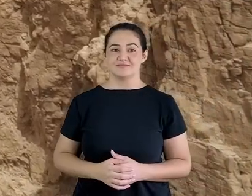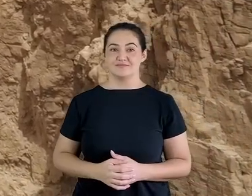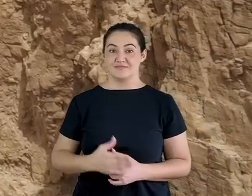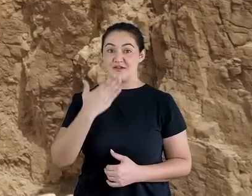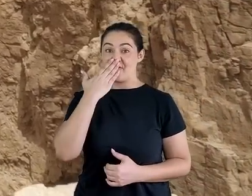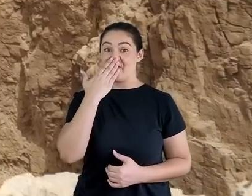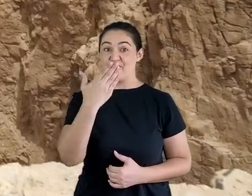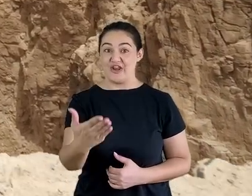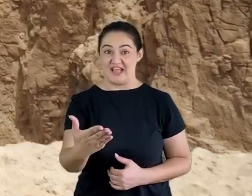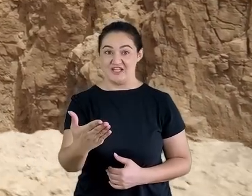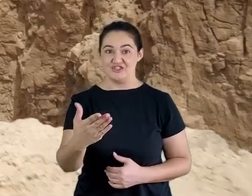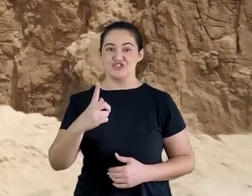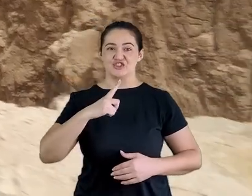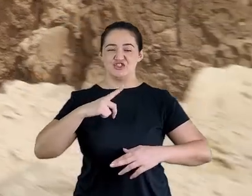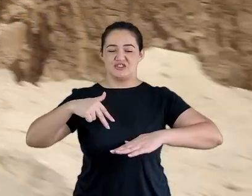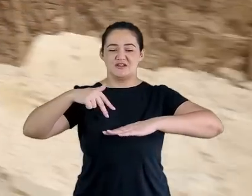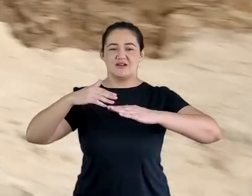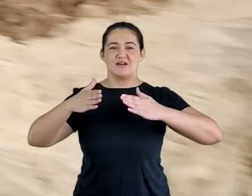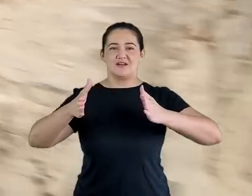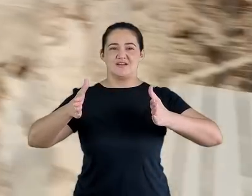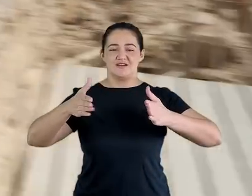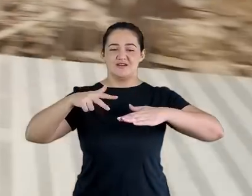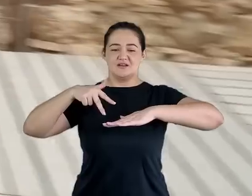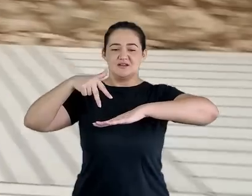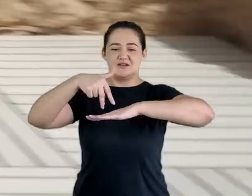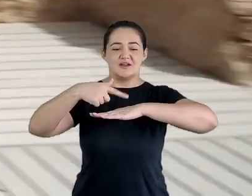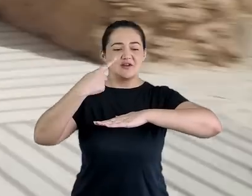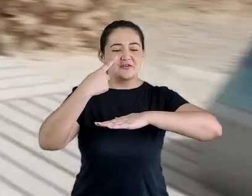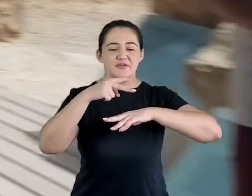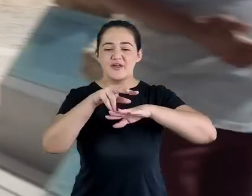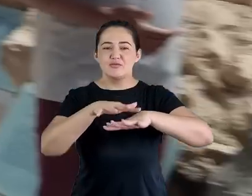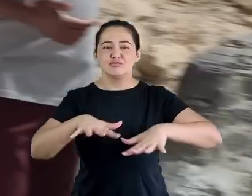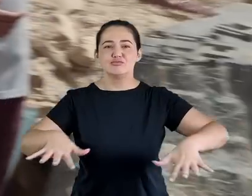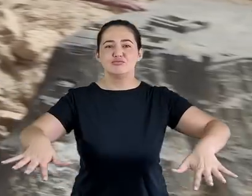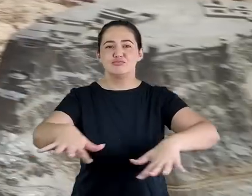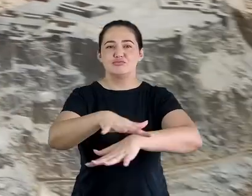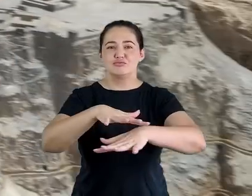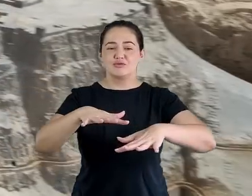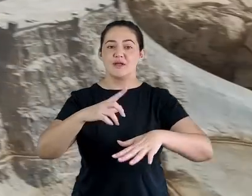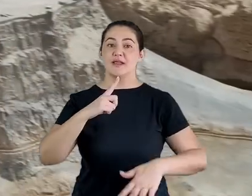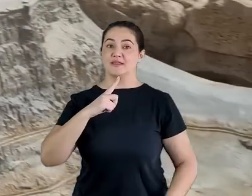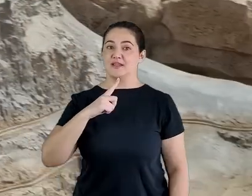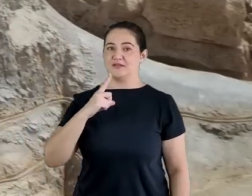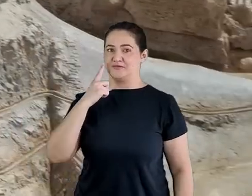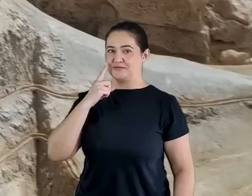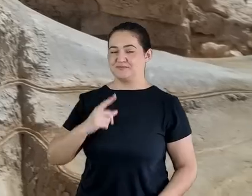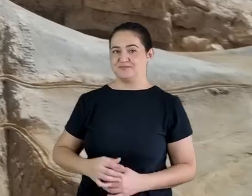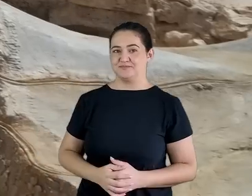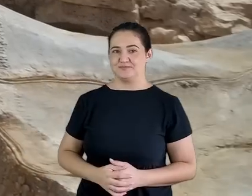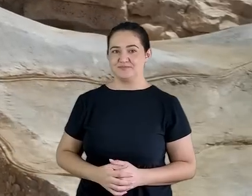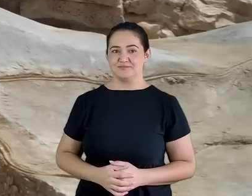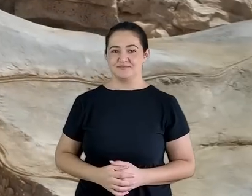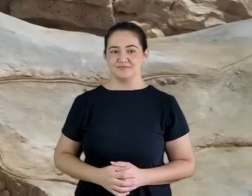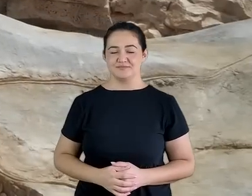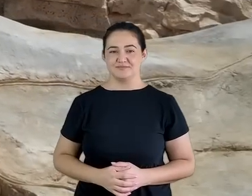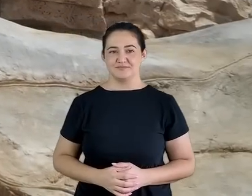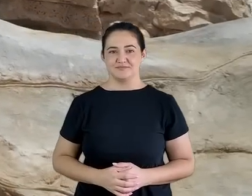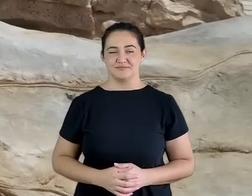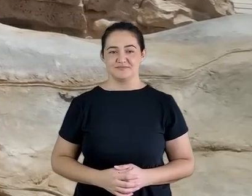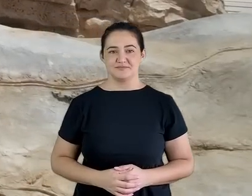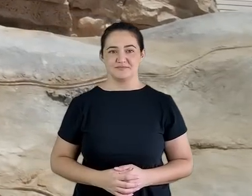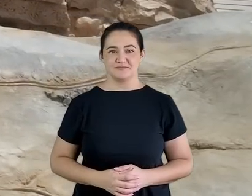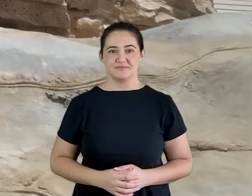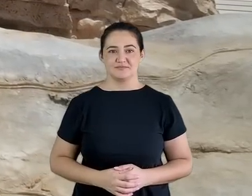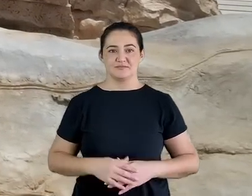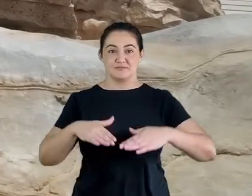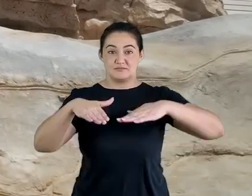para olhar todo o vale. E aqui nós temos a estrutura da montanha, pelo menos parte dela. O platô está aqui em cima. Agora, como é que